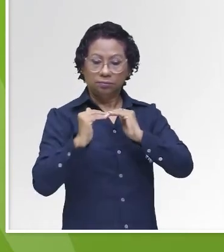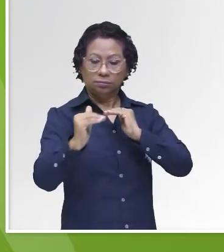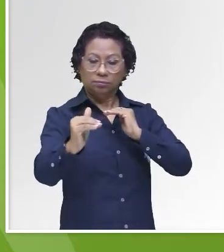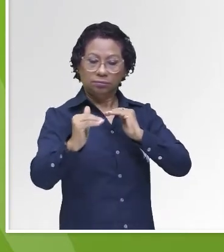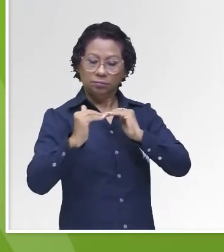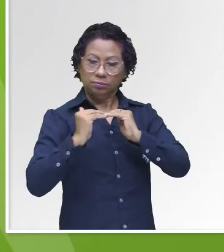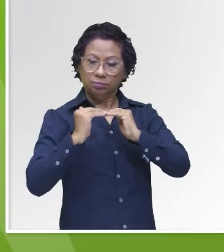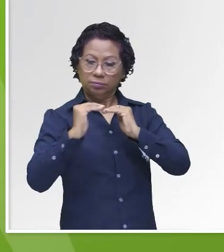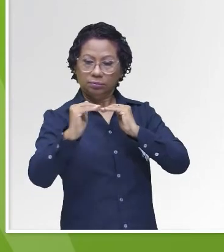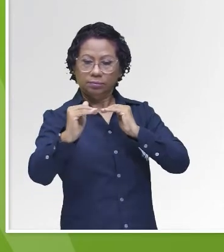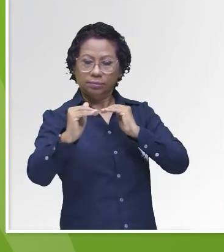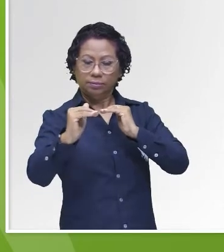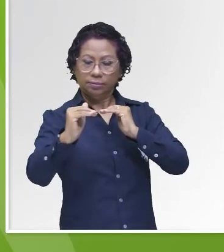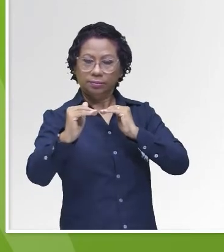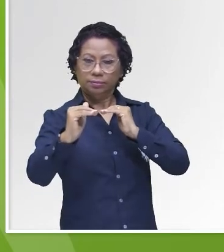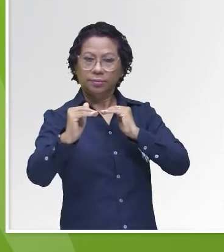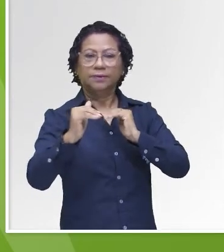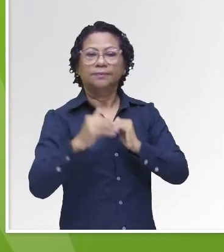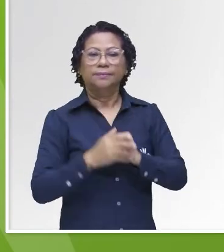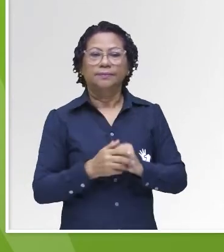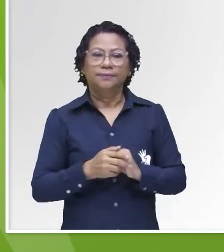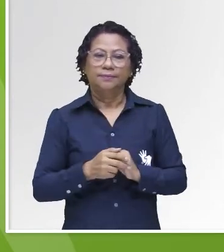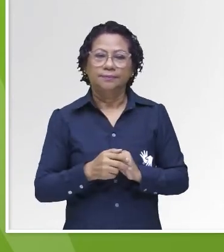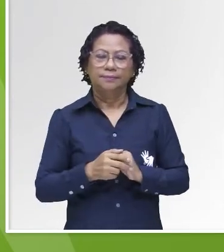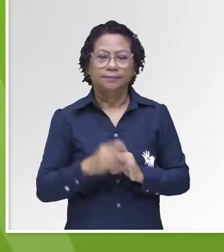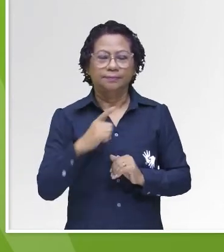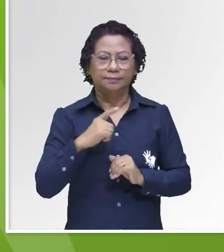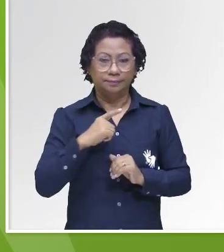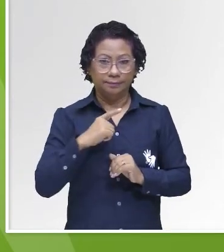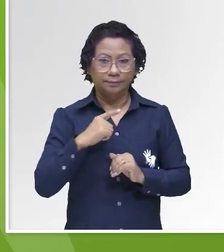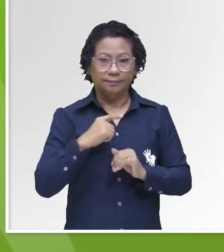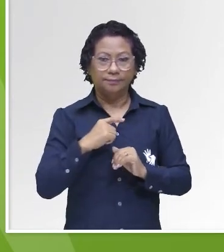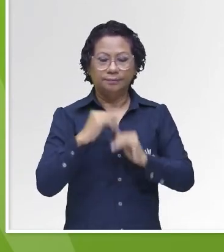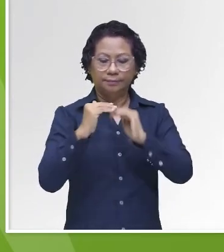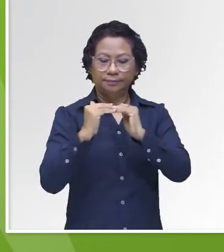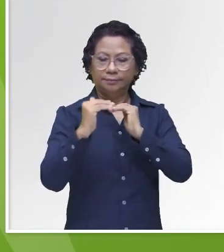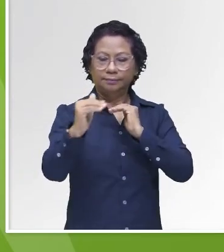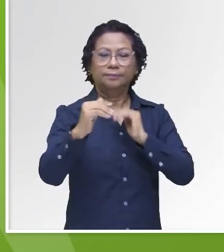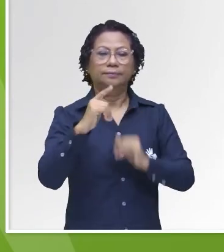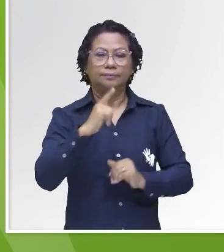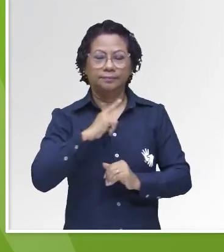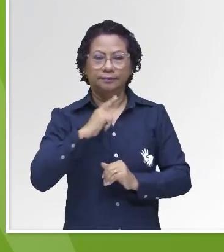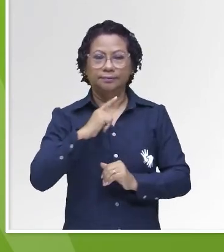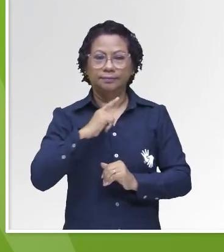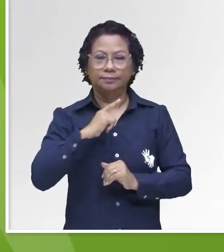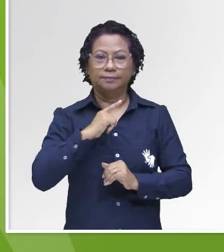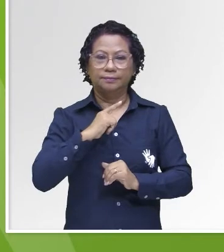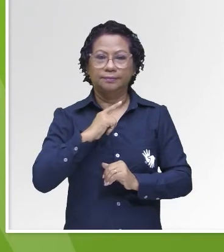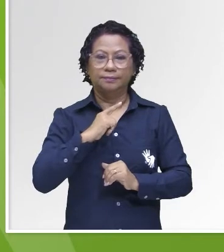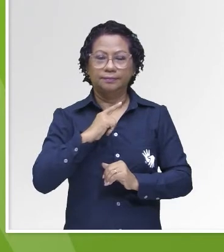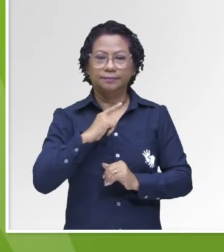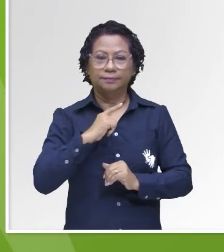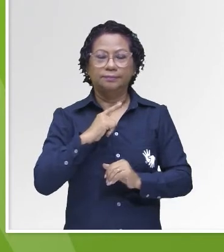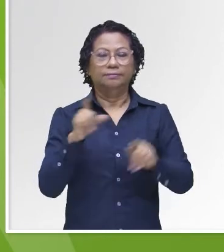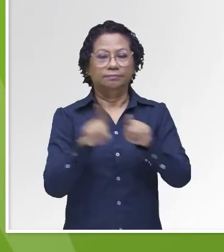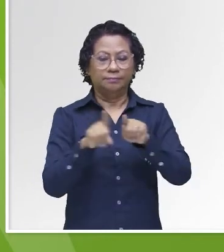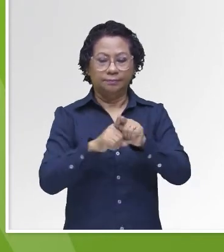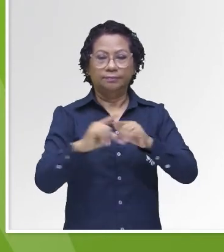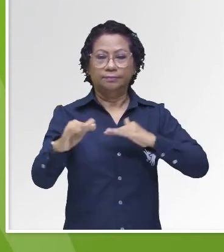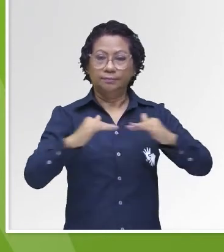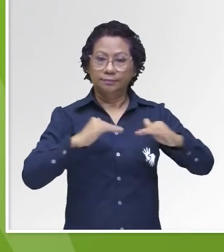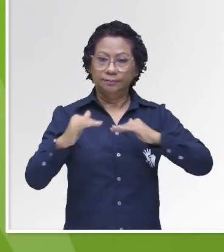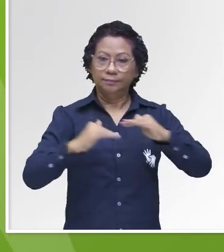próxima cartela? Veja que no lançamento horizontal aplica-se o princípio da independência dos movimentos